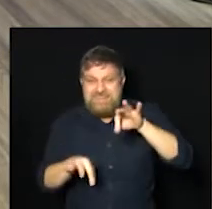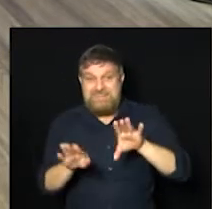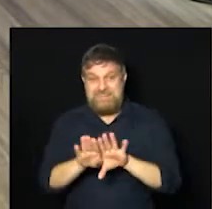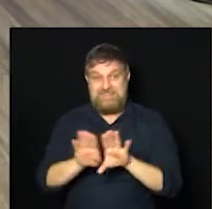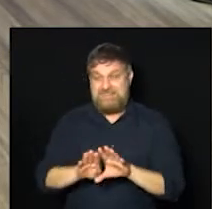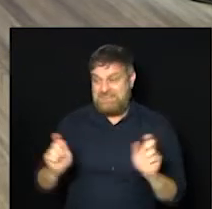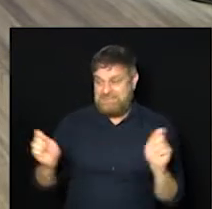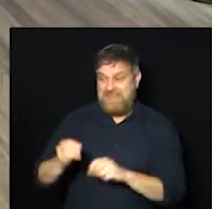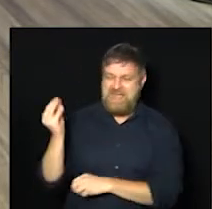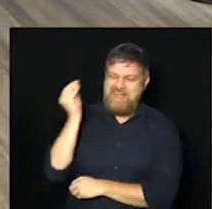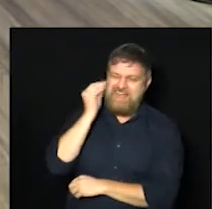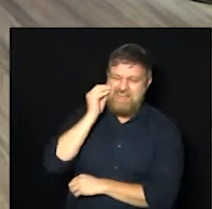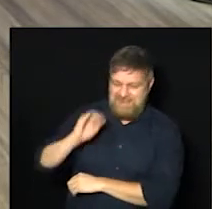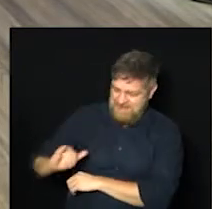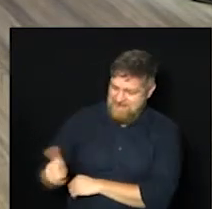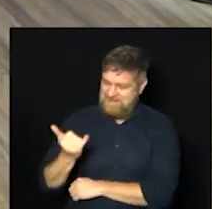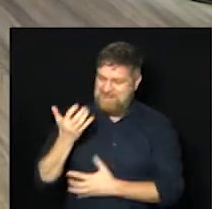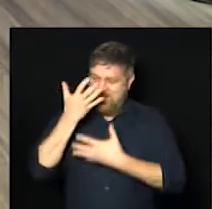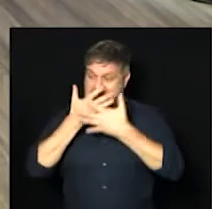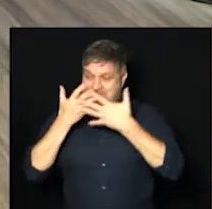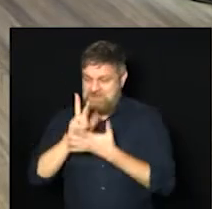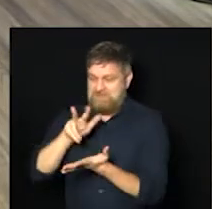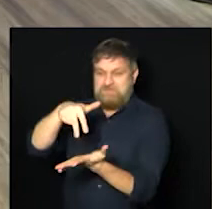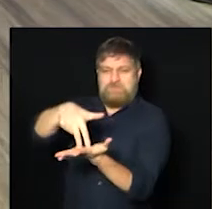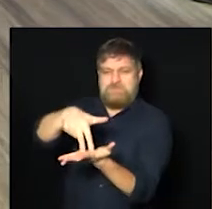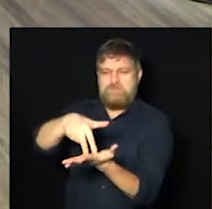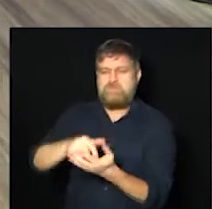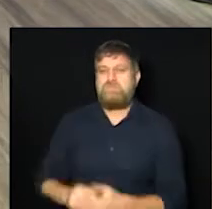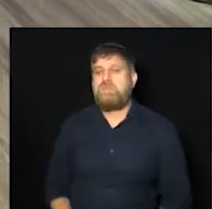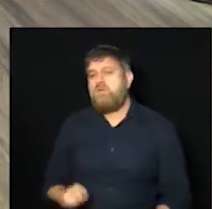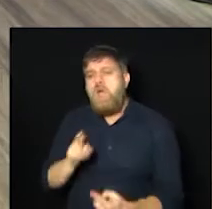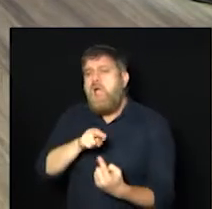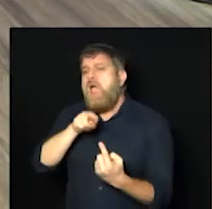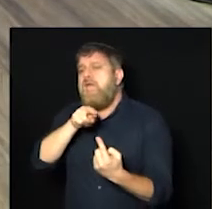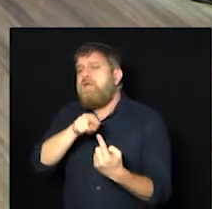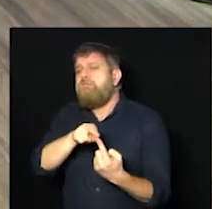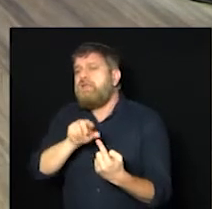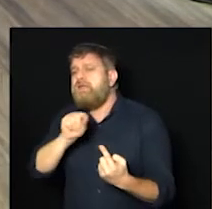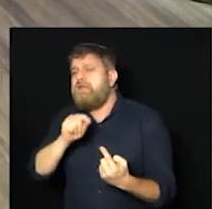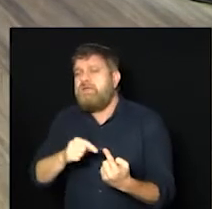falta para os cantores. E quais são as suas referências?